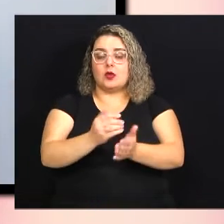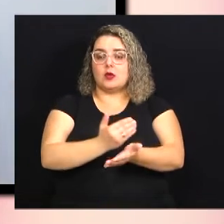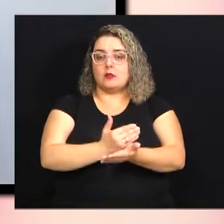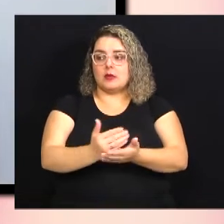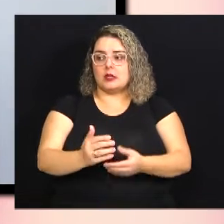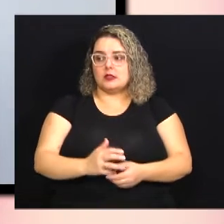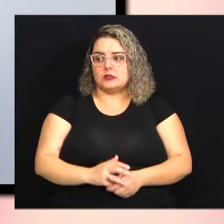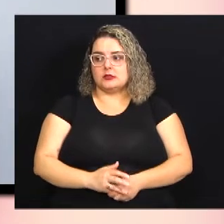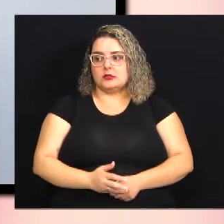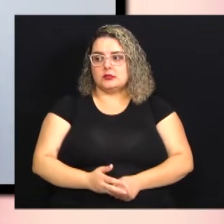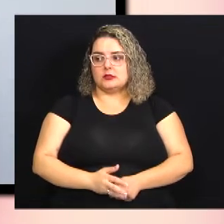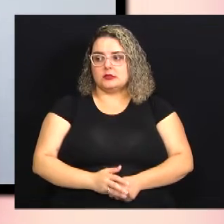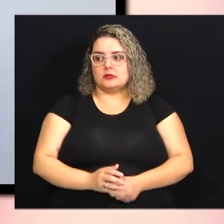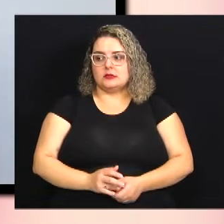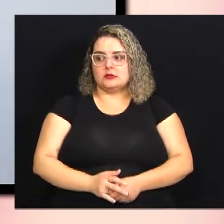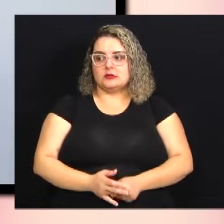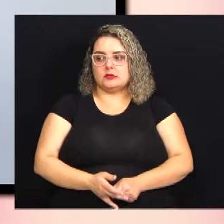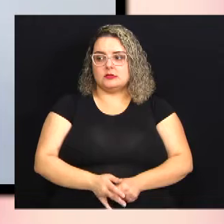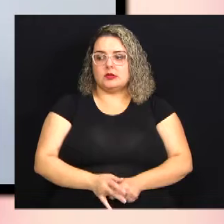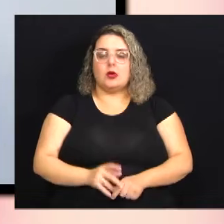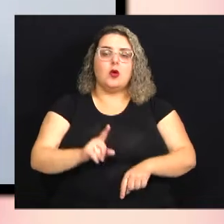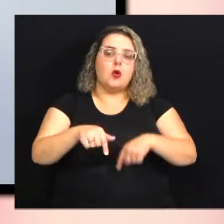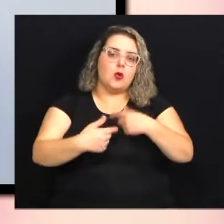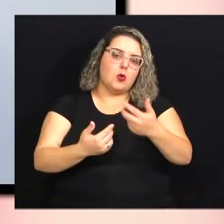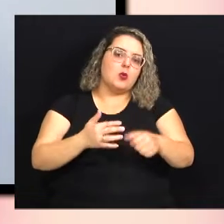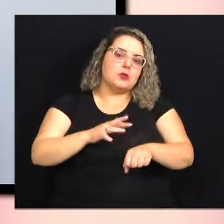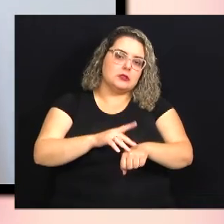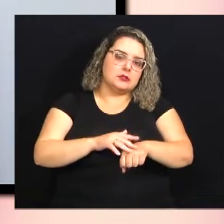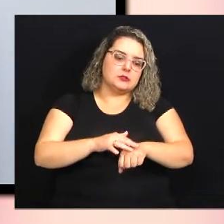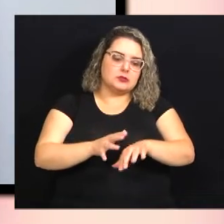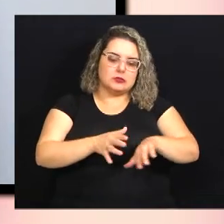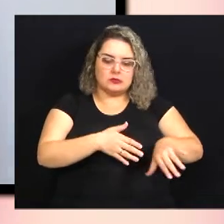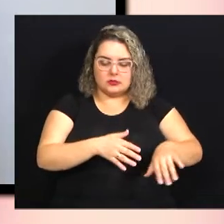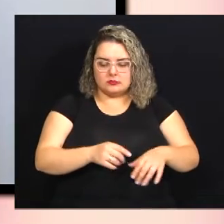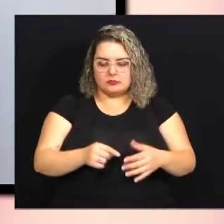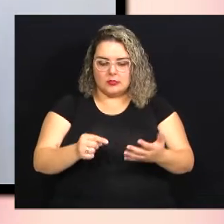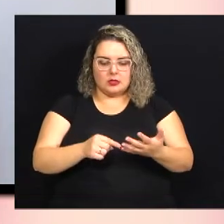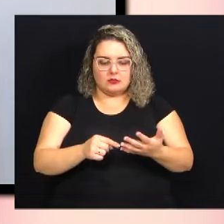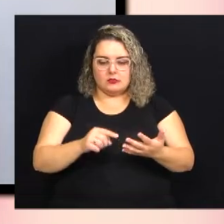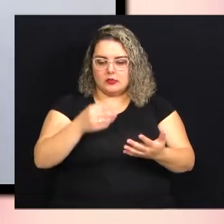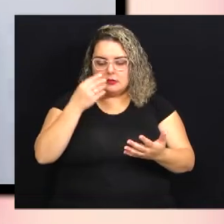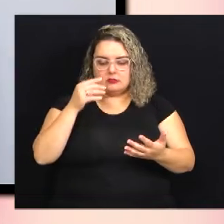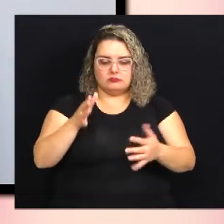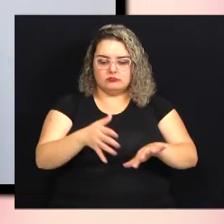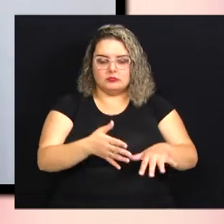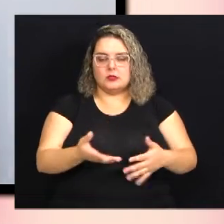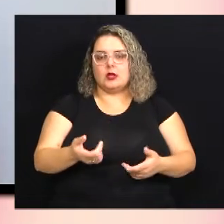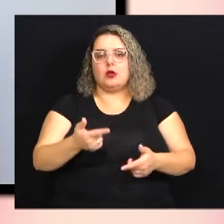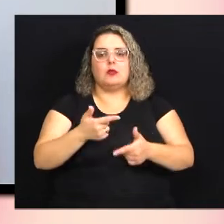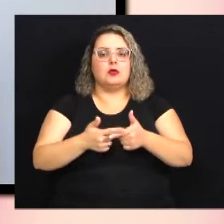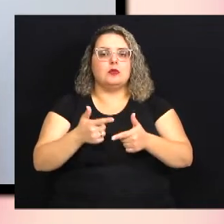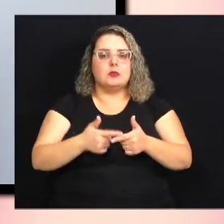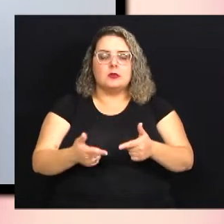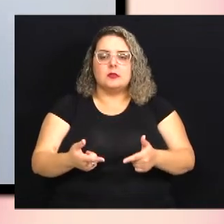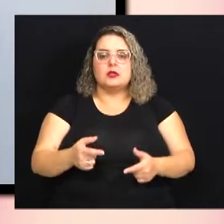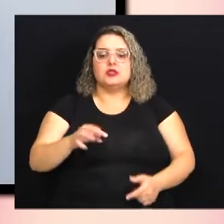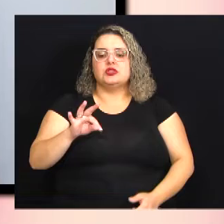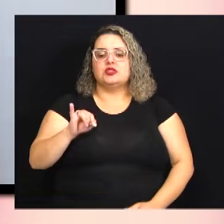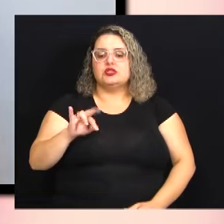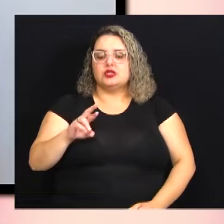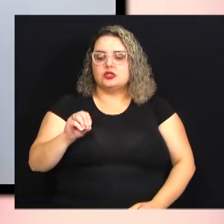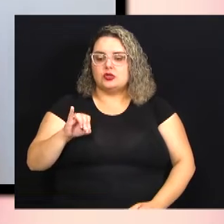por descartarmos outras patologias, Porque problema de tireoide,